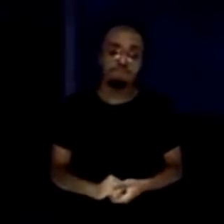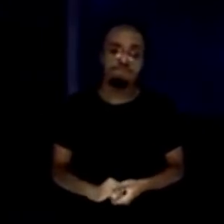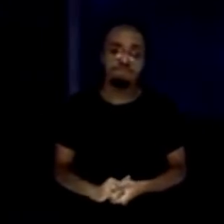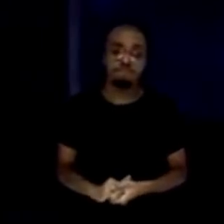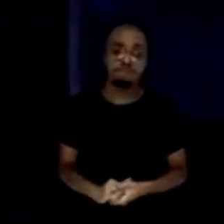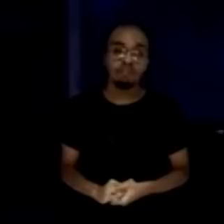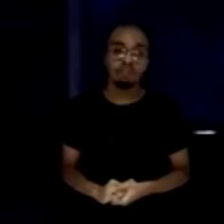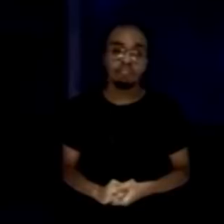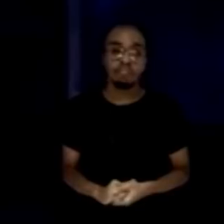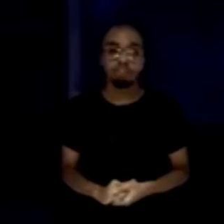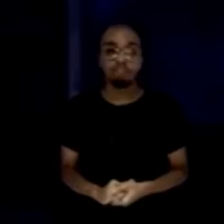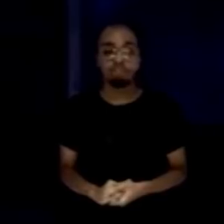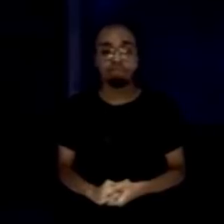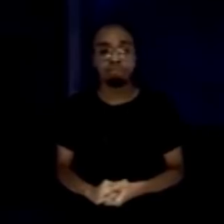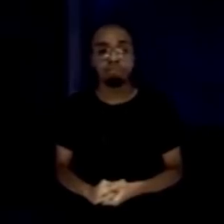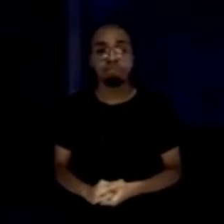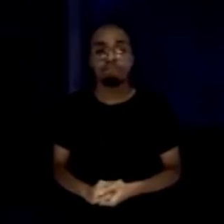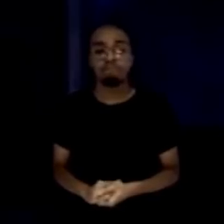todo tempo.